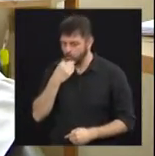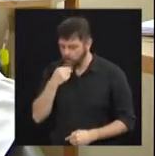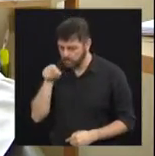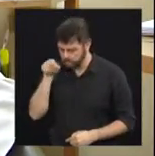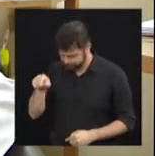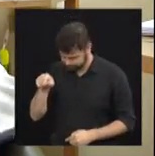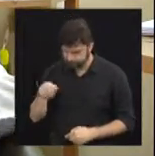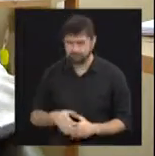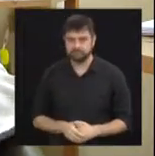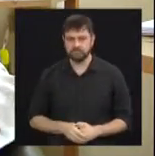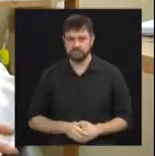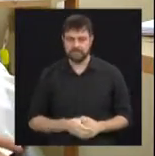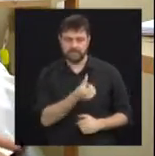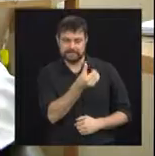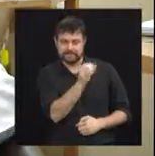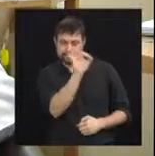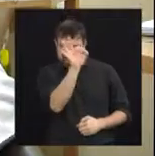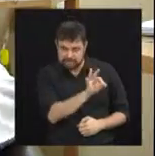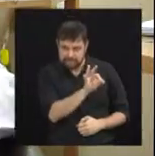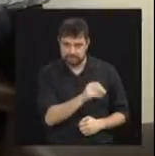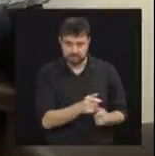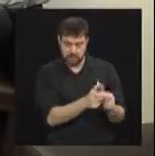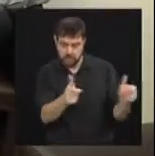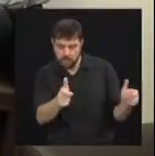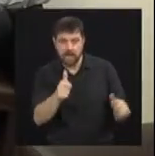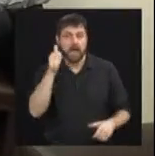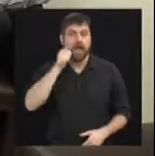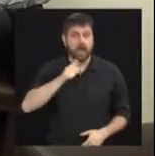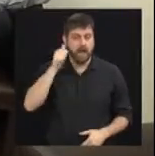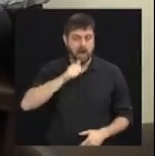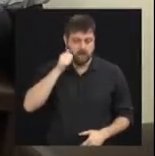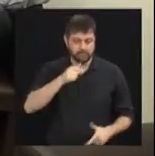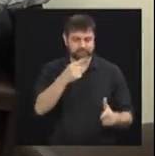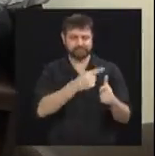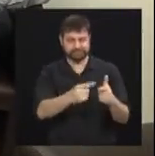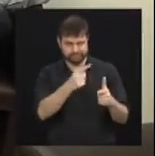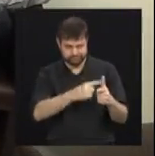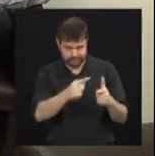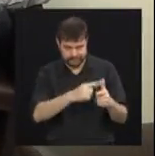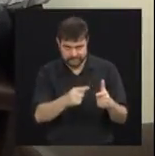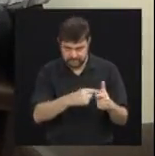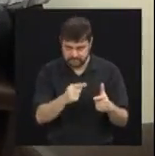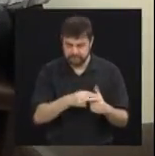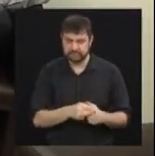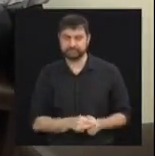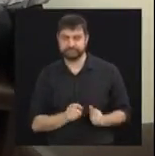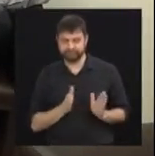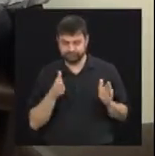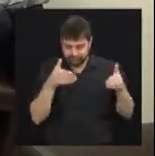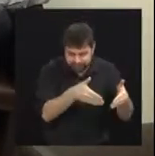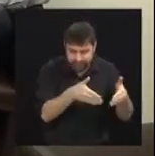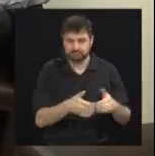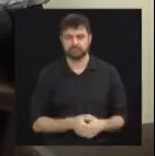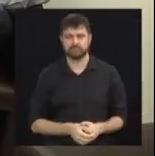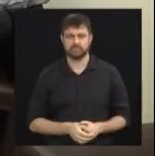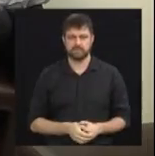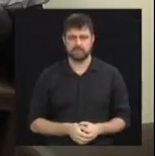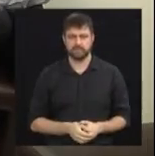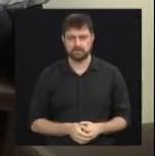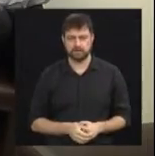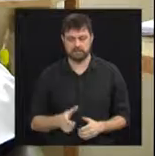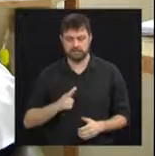ao homem. No restante dos casos, na maioria das vezes o fator é feminino, ou seja, relacionado à mulher. E